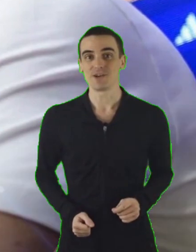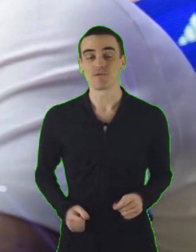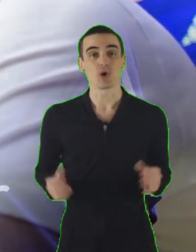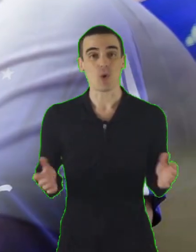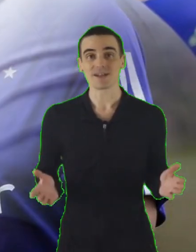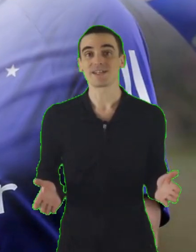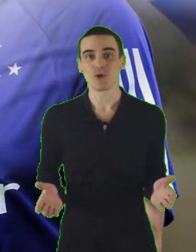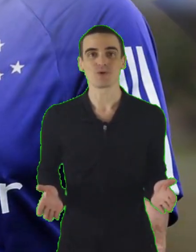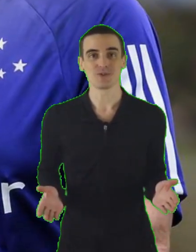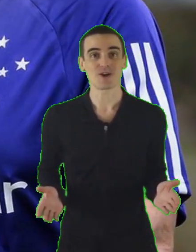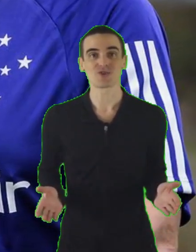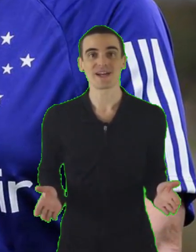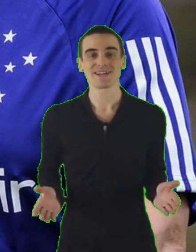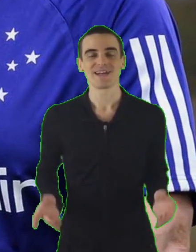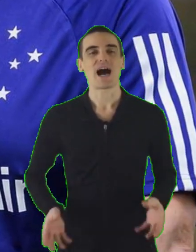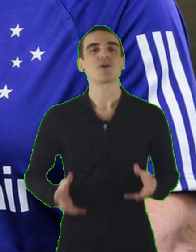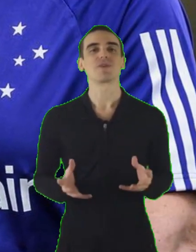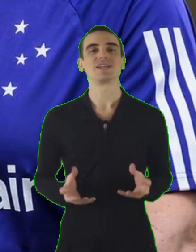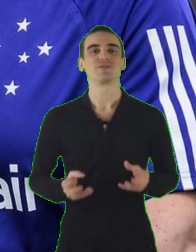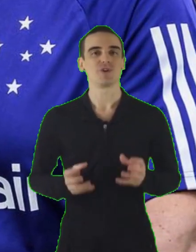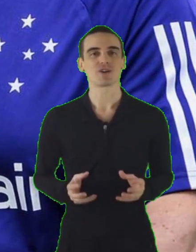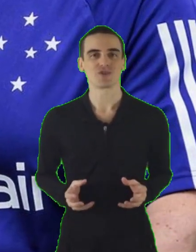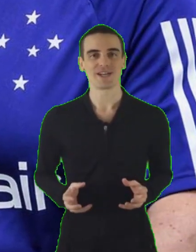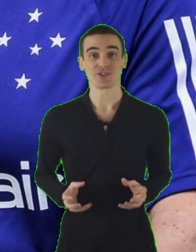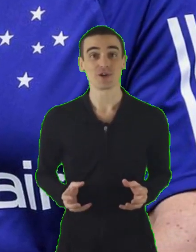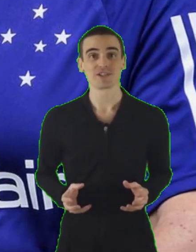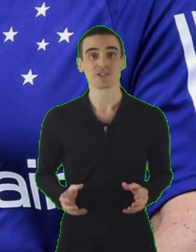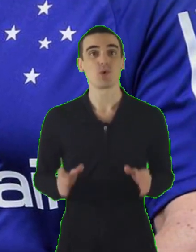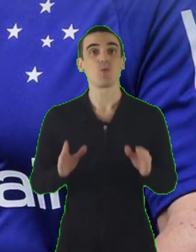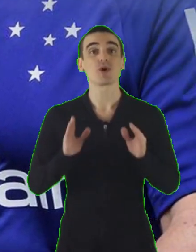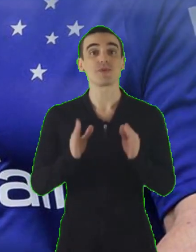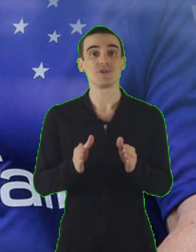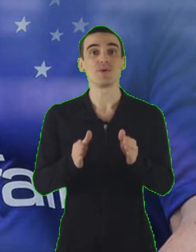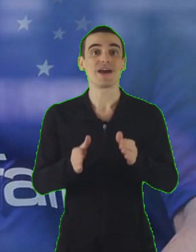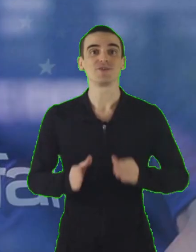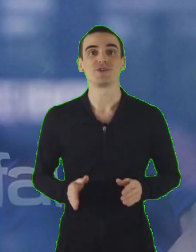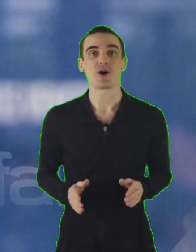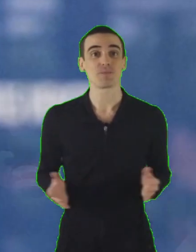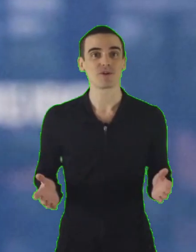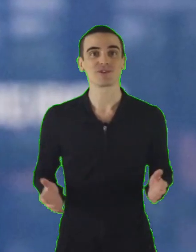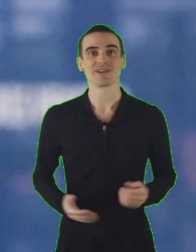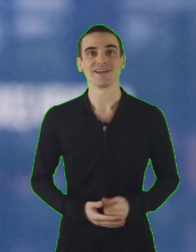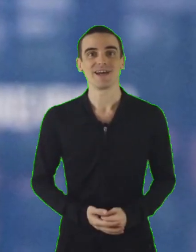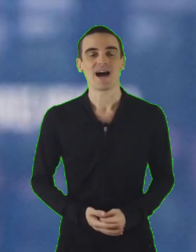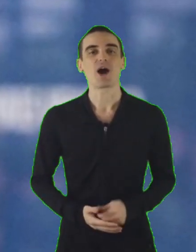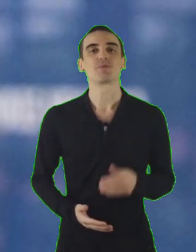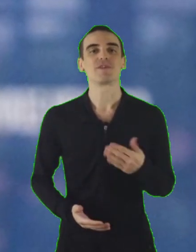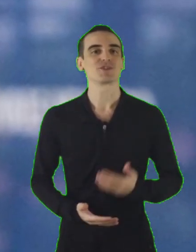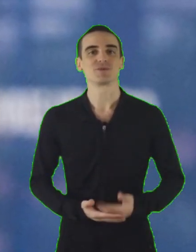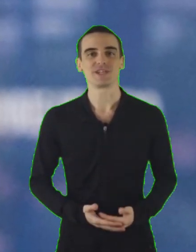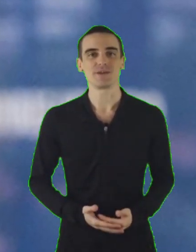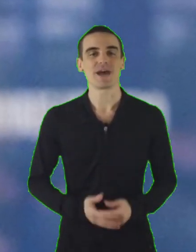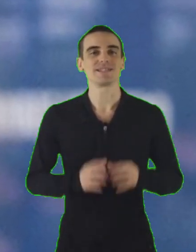27 pontos em disputa. Se mantiver esse ritmo, o time poderá conquistar mais 14 pontos e encerrar o Brasileirão com 51